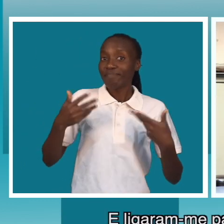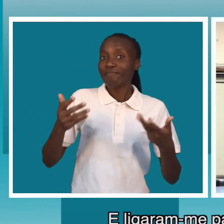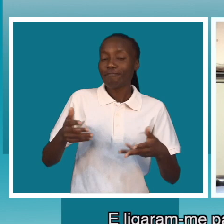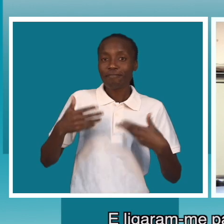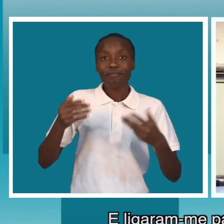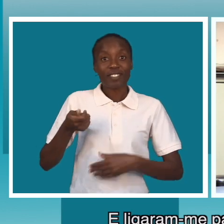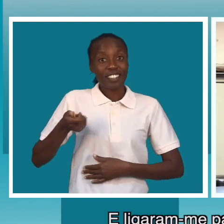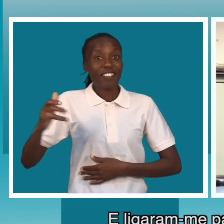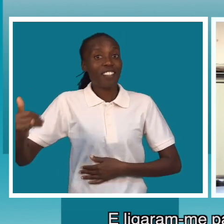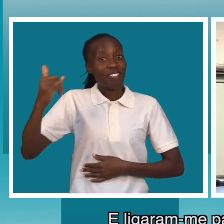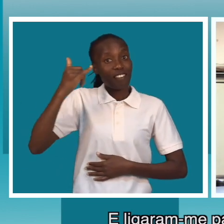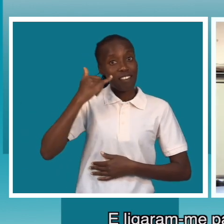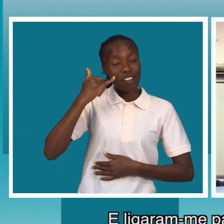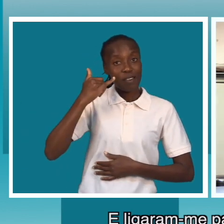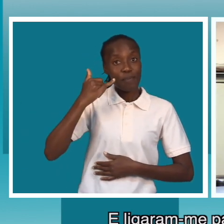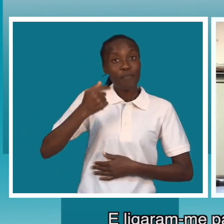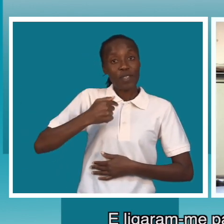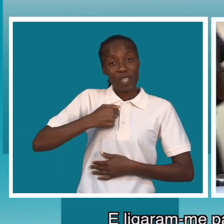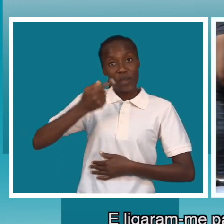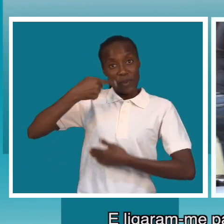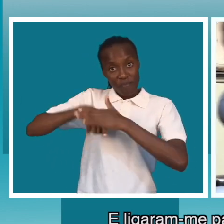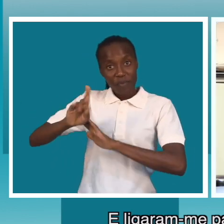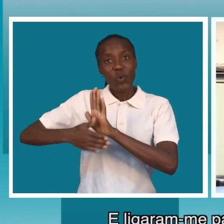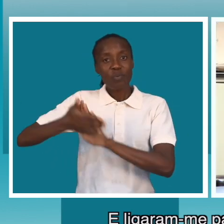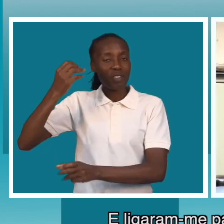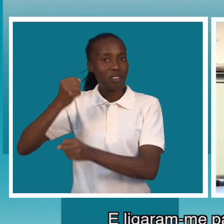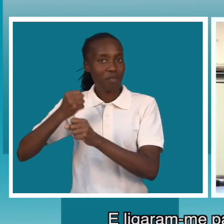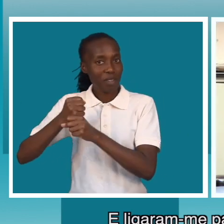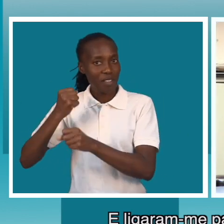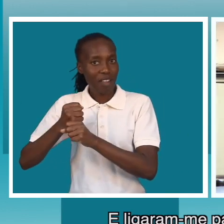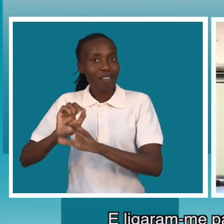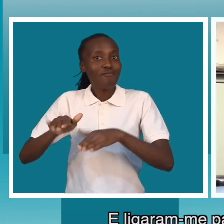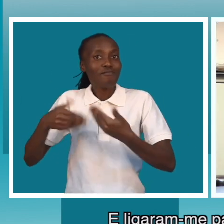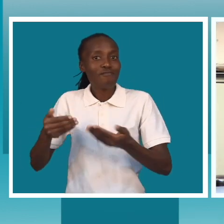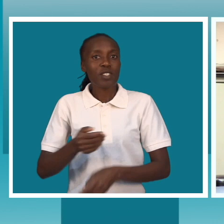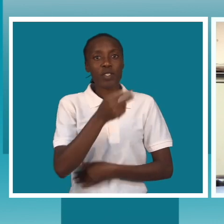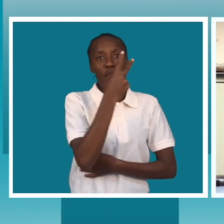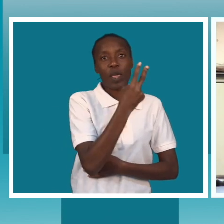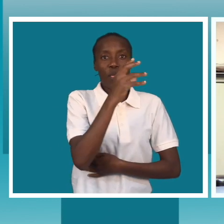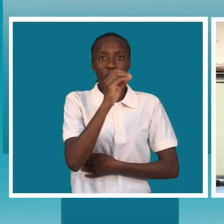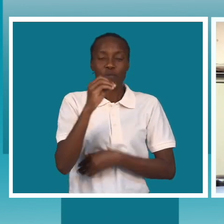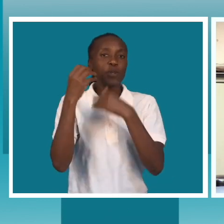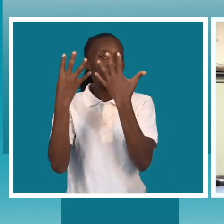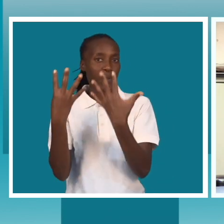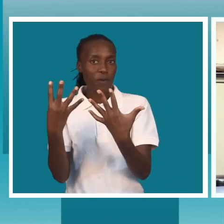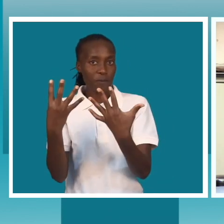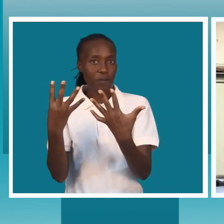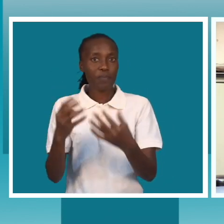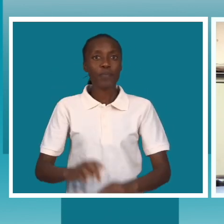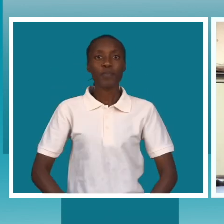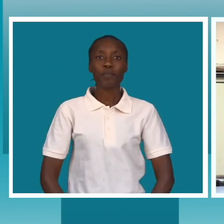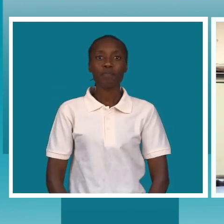E ligaram para eu vir começar a trabalhar. Isso em 2009.